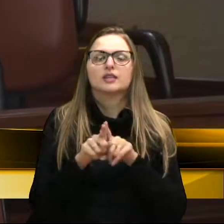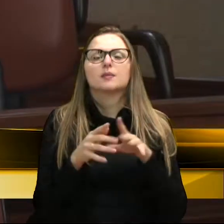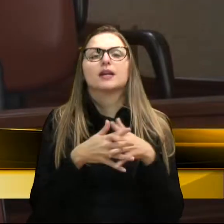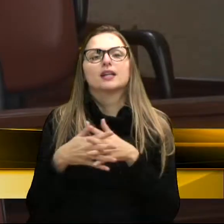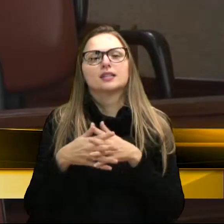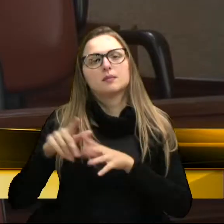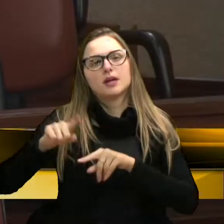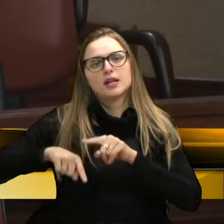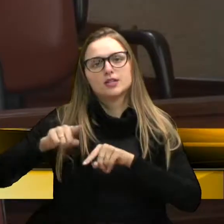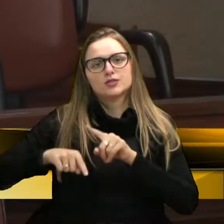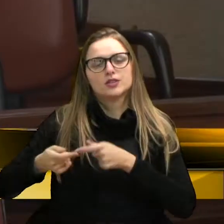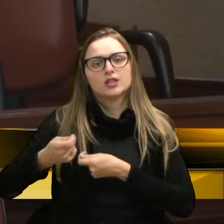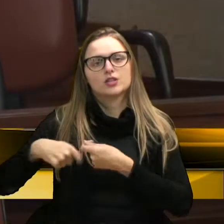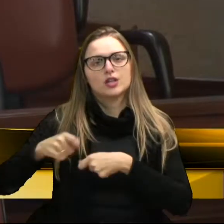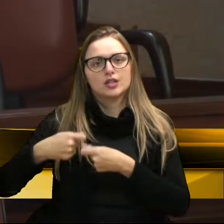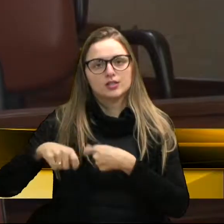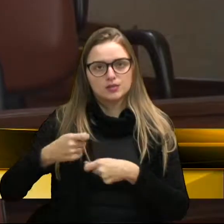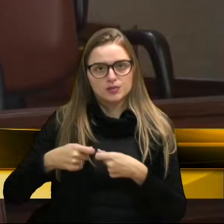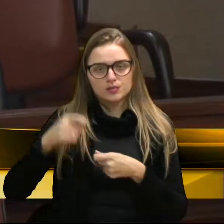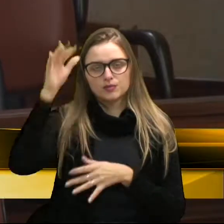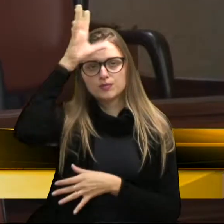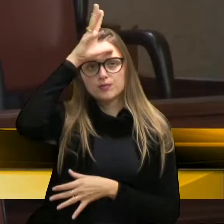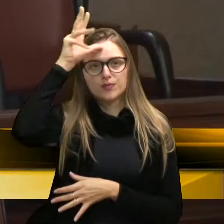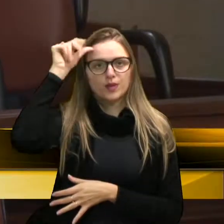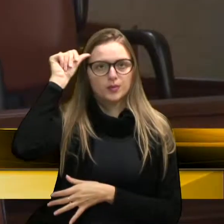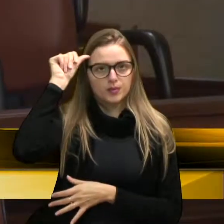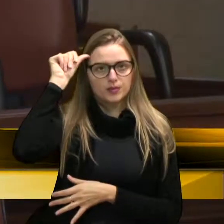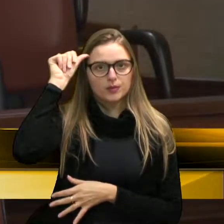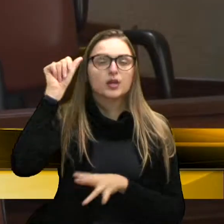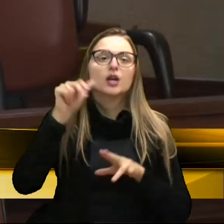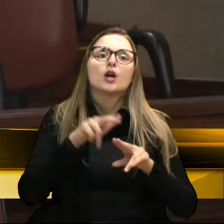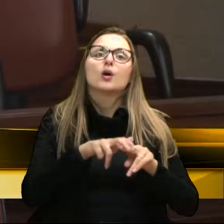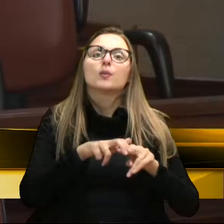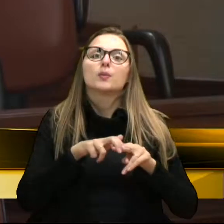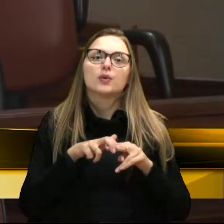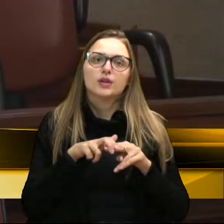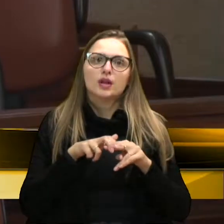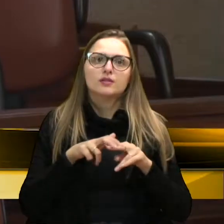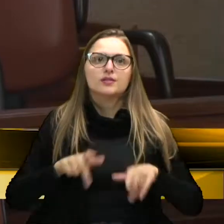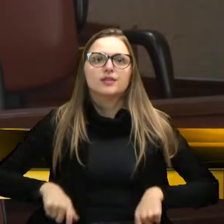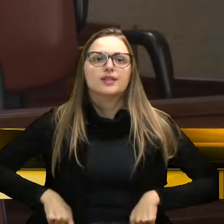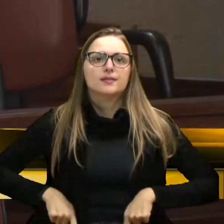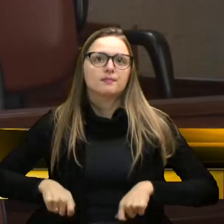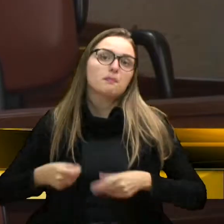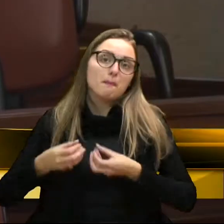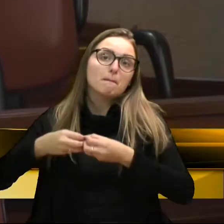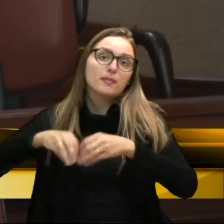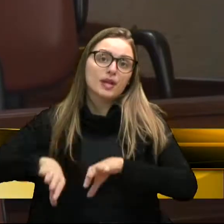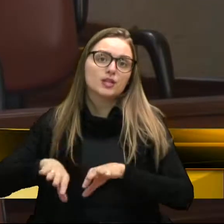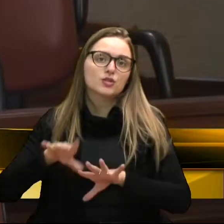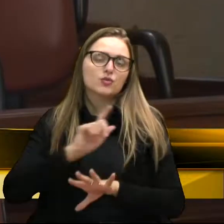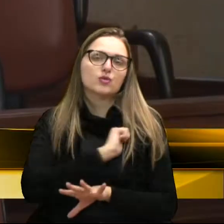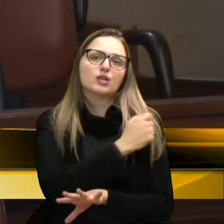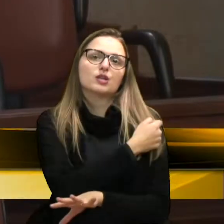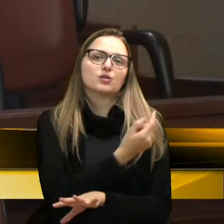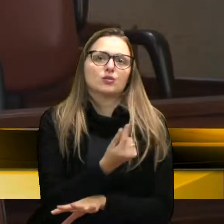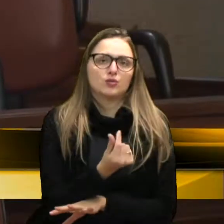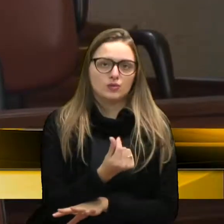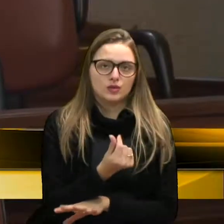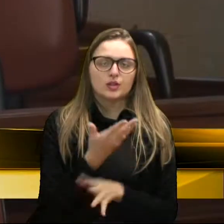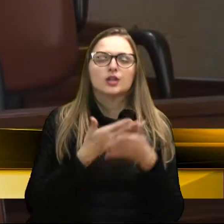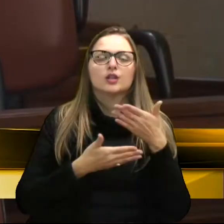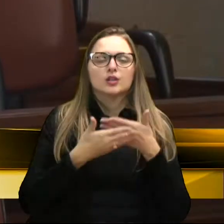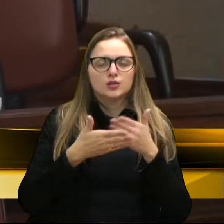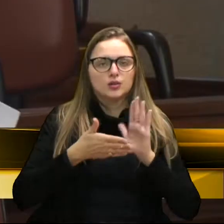atividade administrativa do Poder Executivo por ocasionar desfalque na Receita Municipal. Toda a matéria